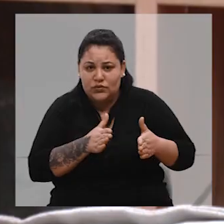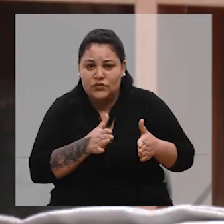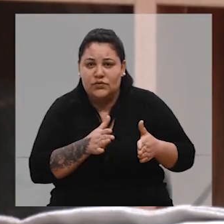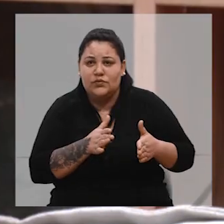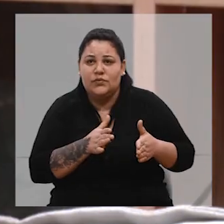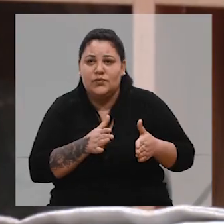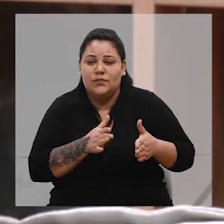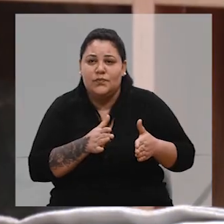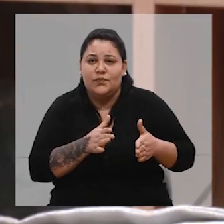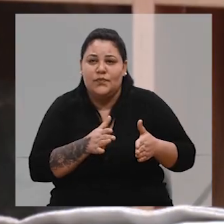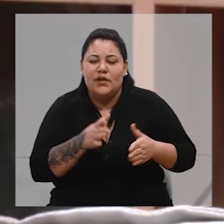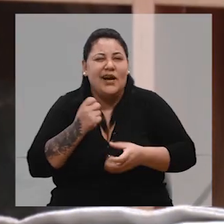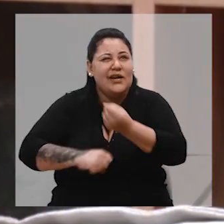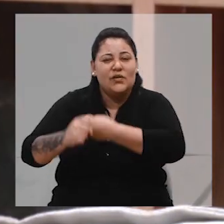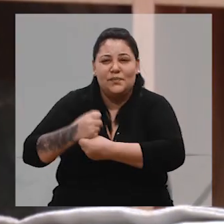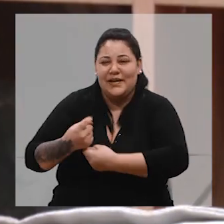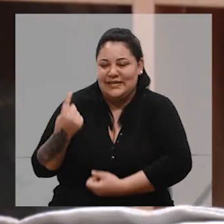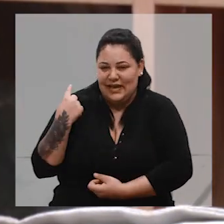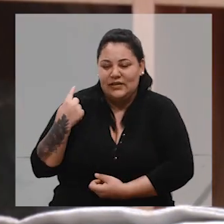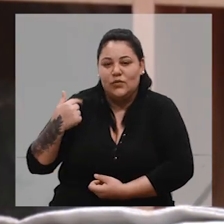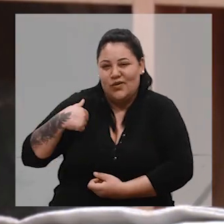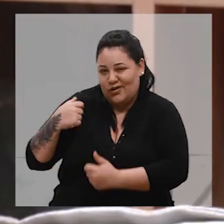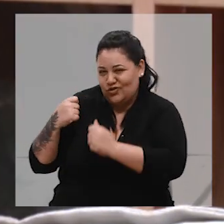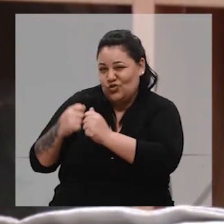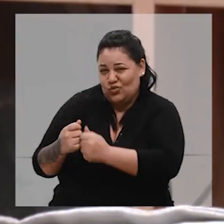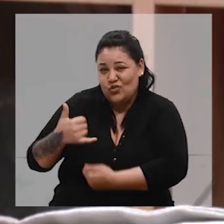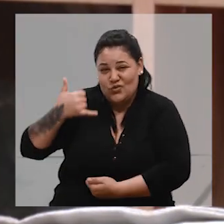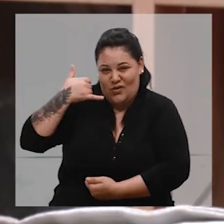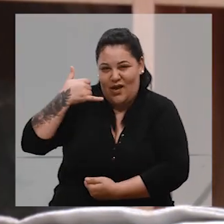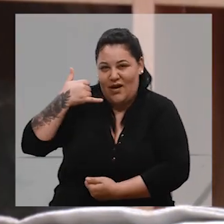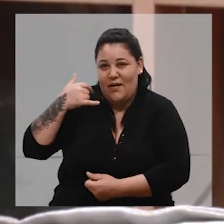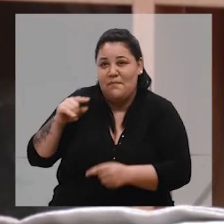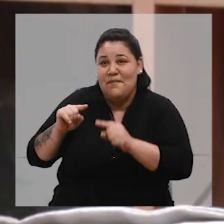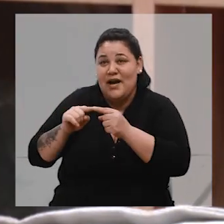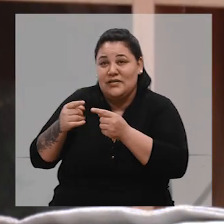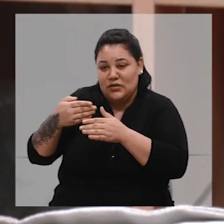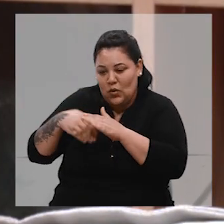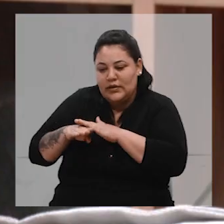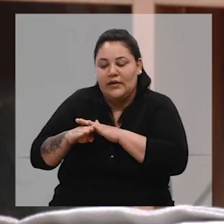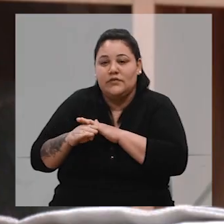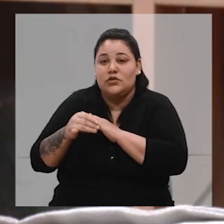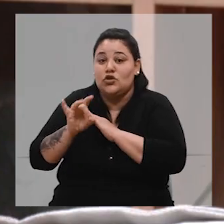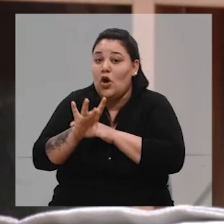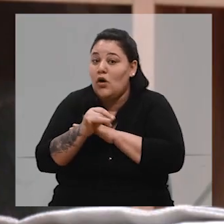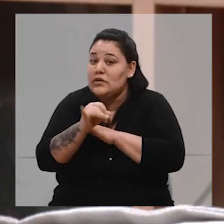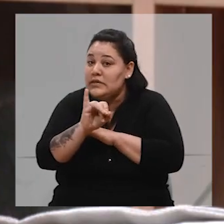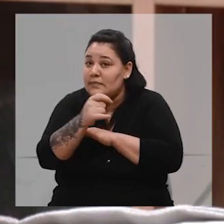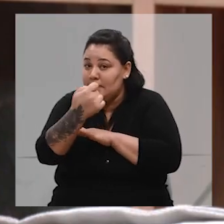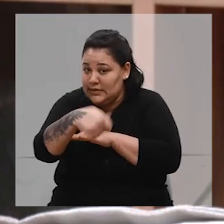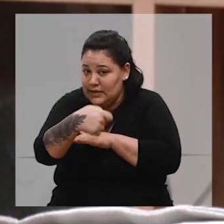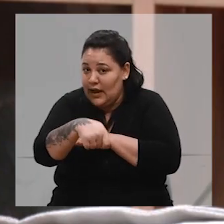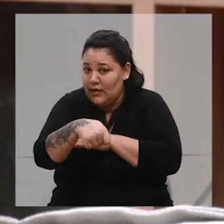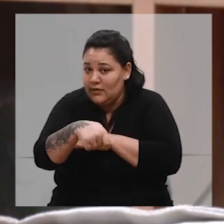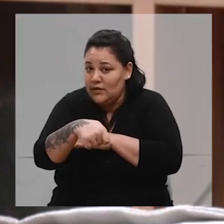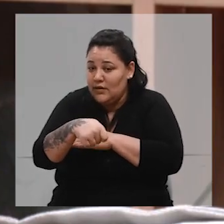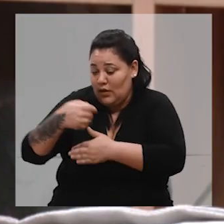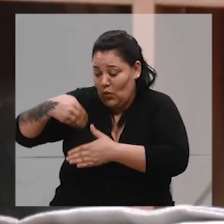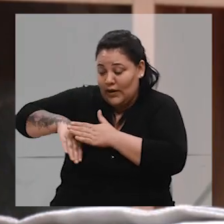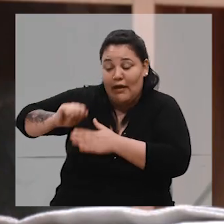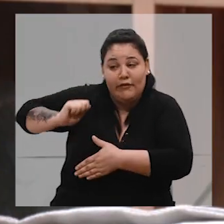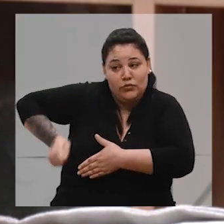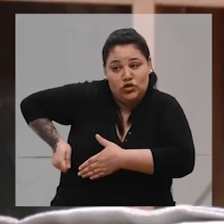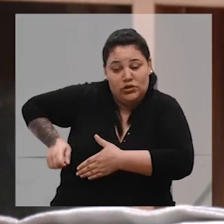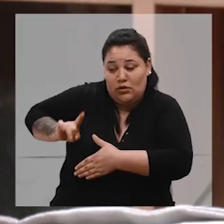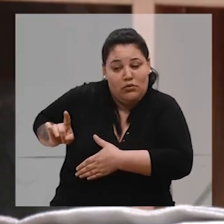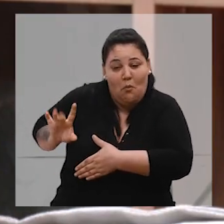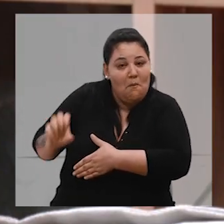uma época que eu levava um pouquinho, ano passado eu levava, mas eu levava só para se precisasse. Eu